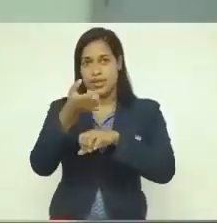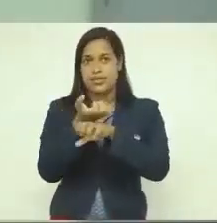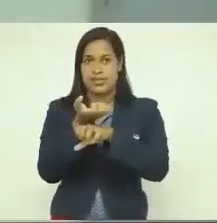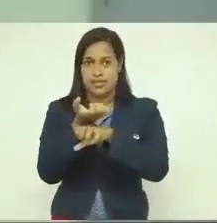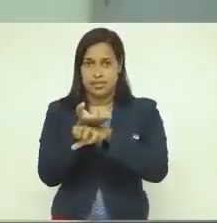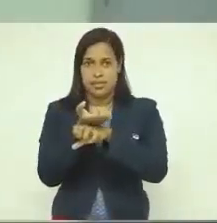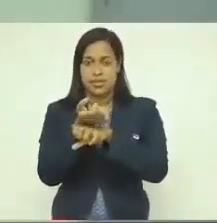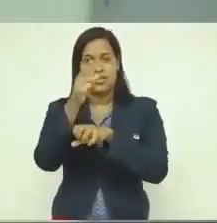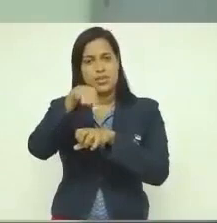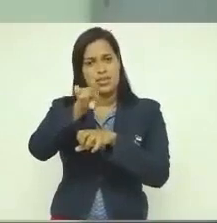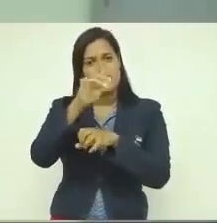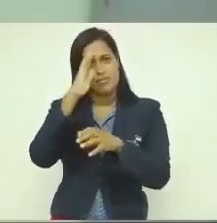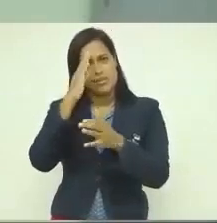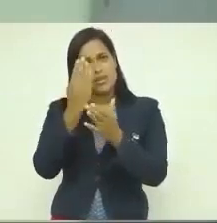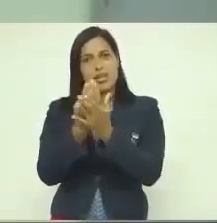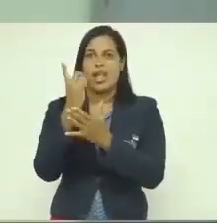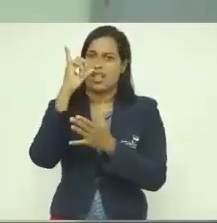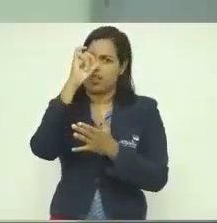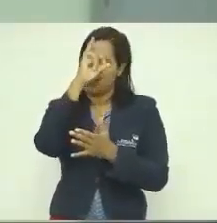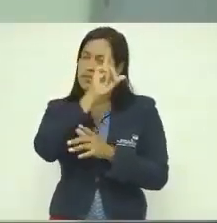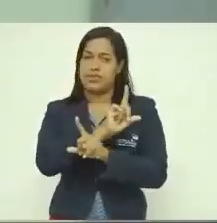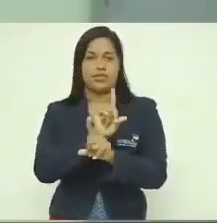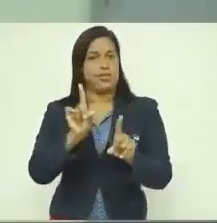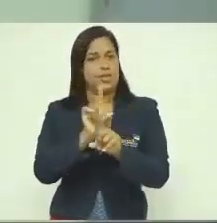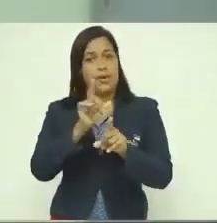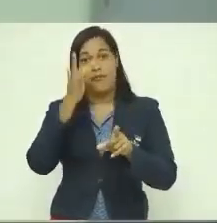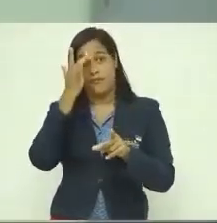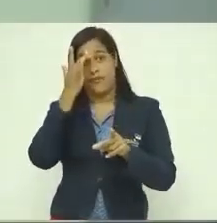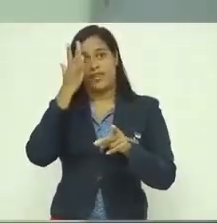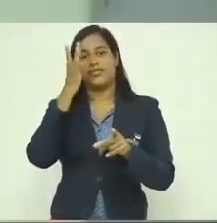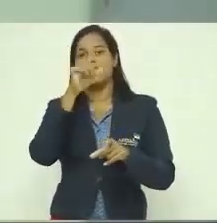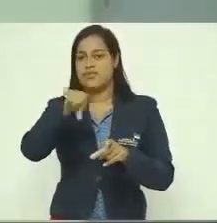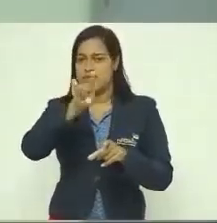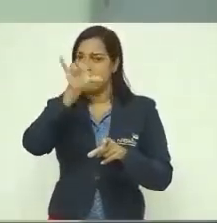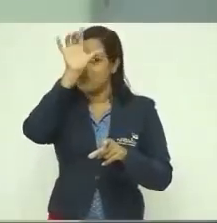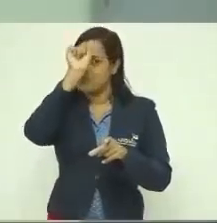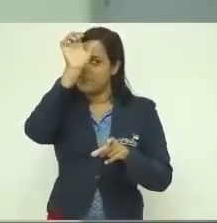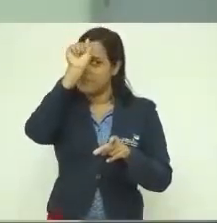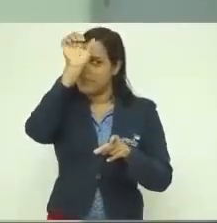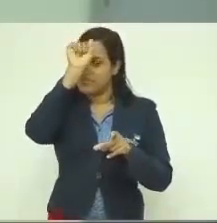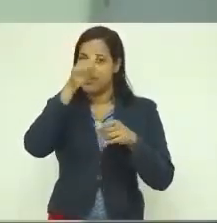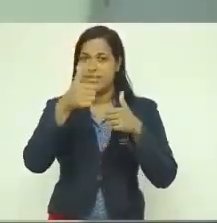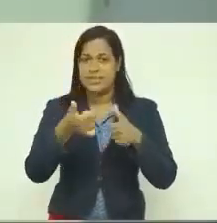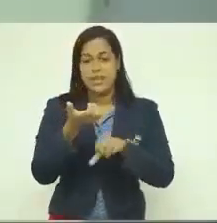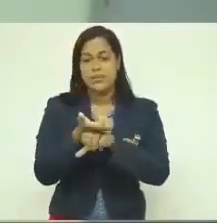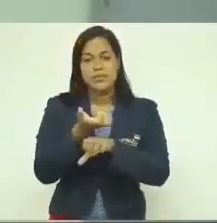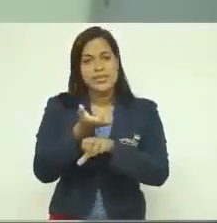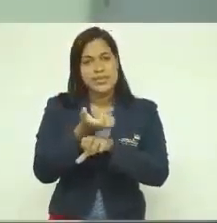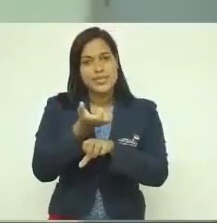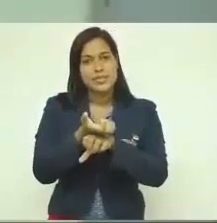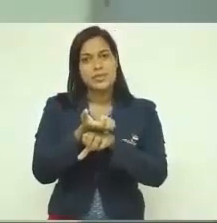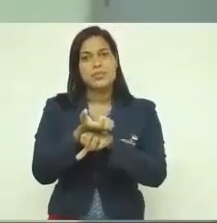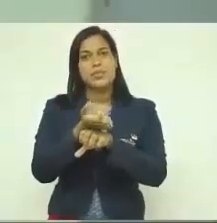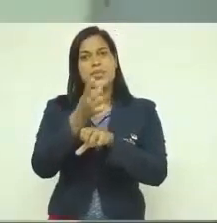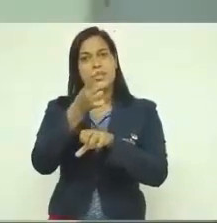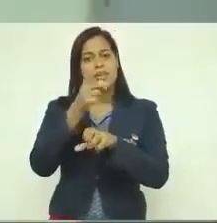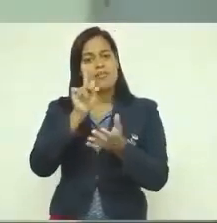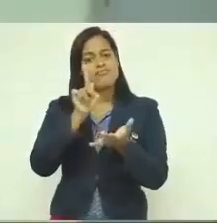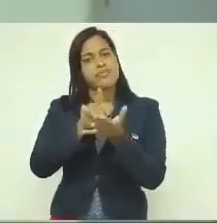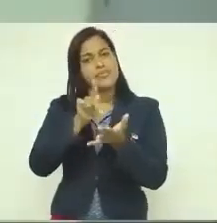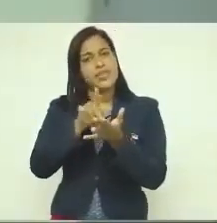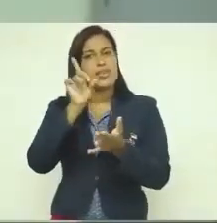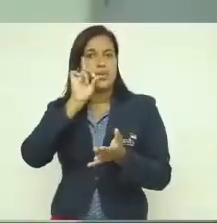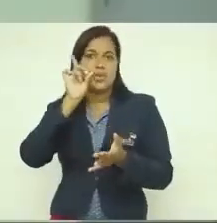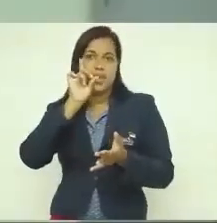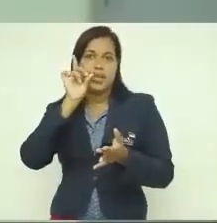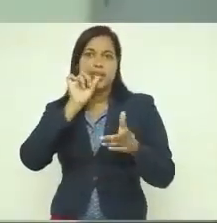aparentemente leva você a crer que é difícil, mas não é, muito pelo contrário. É uma disciplina que é muito próxima da sua